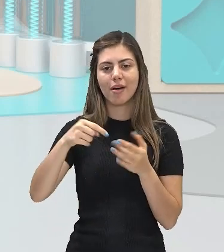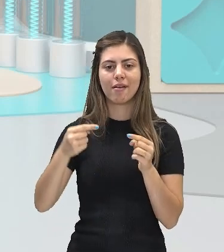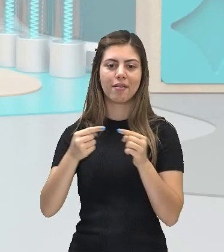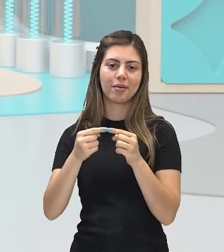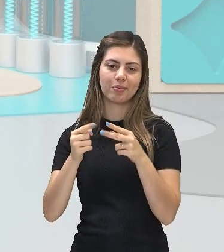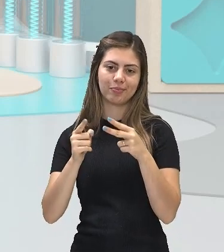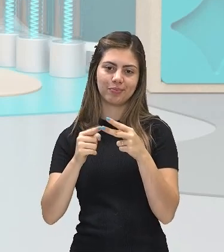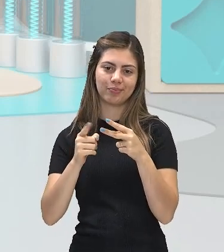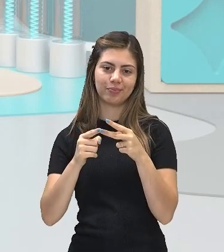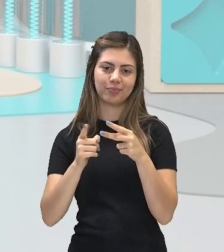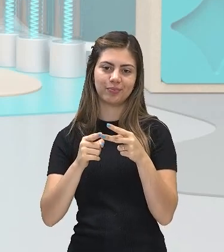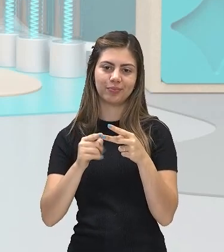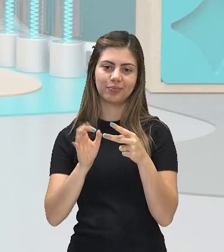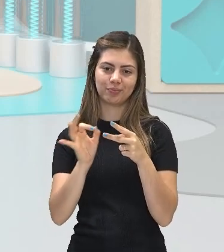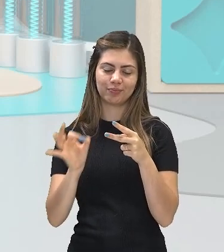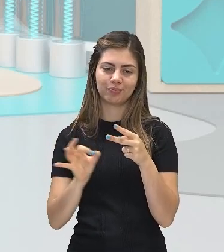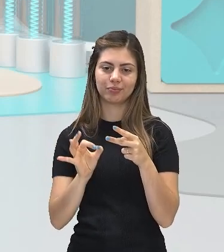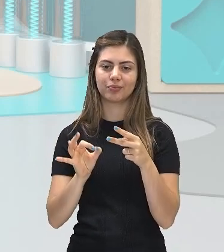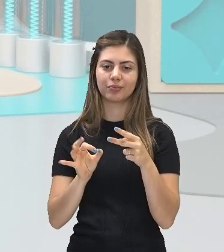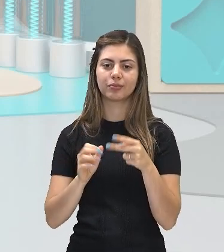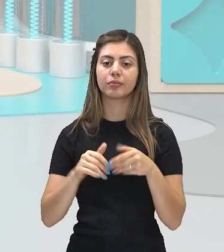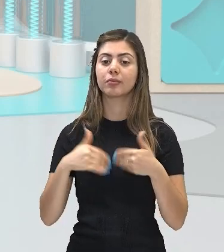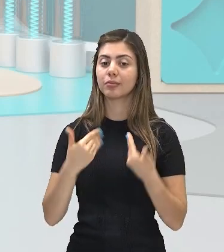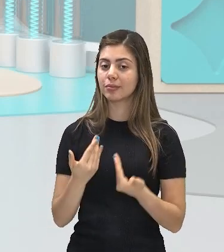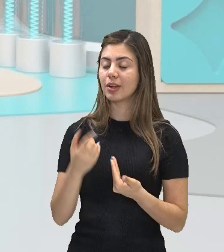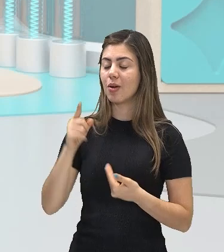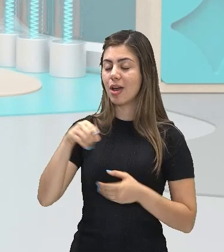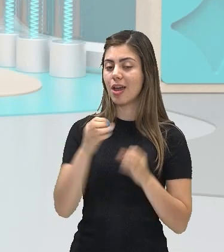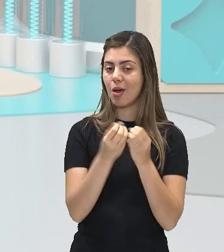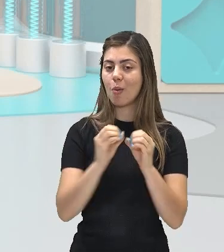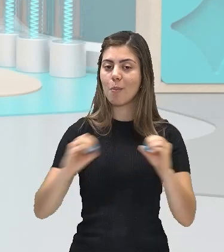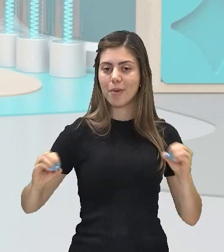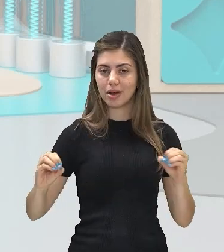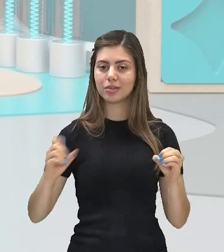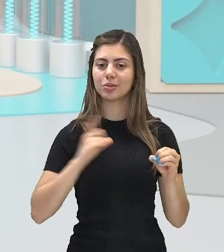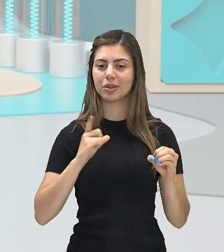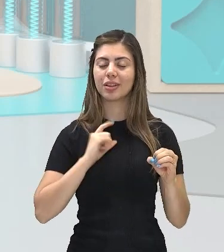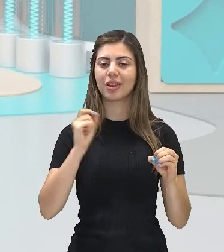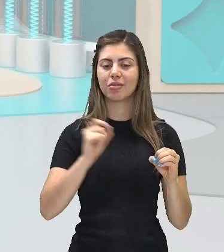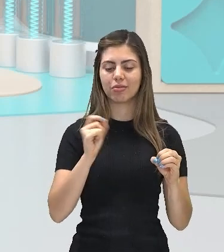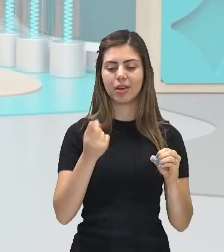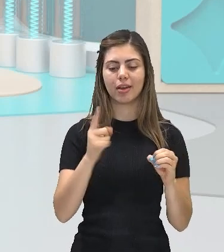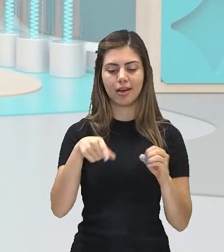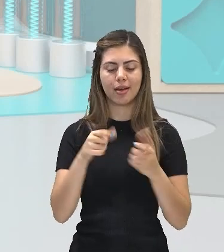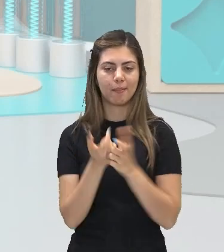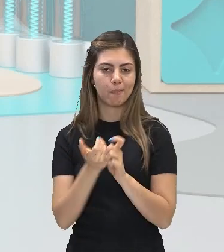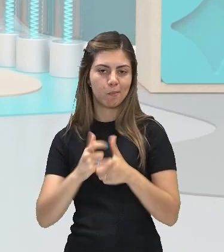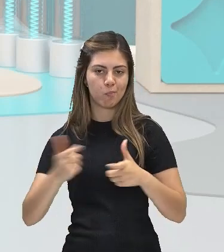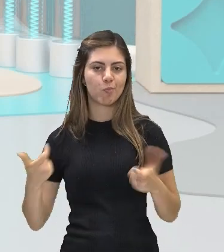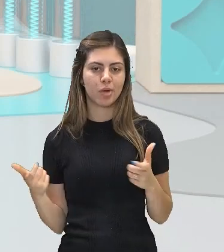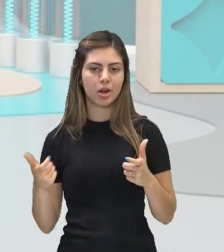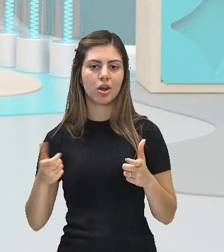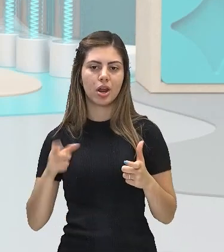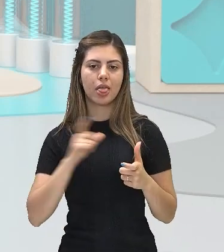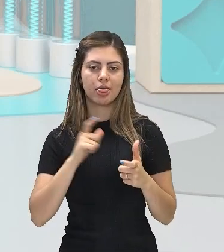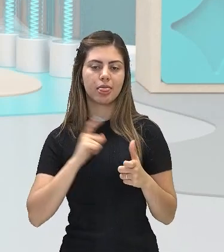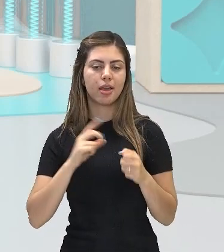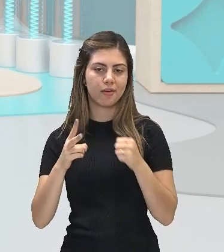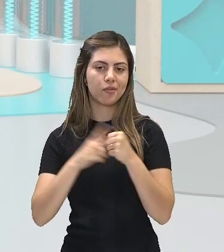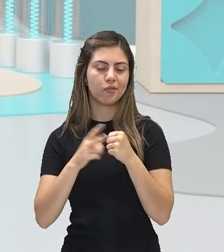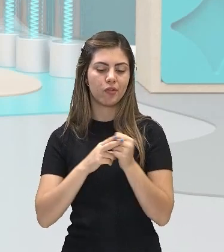sintagma verbal. Então, de fato, aqui, esta é uma oração que segue aquilo que a maioria, né, tem